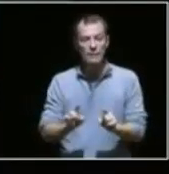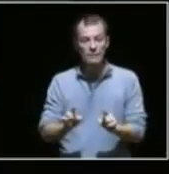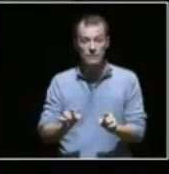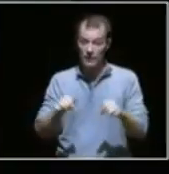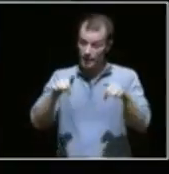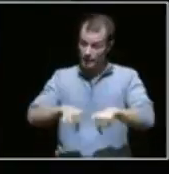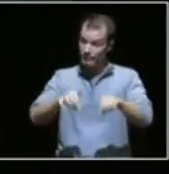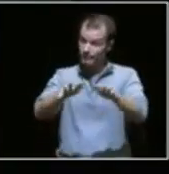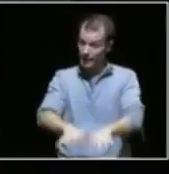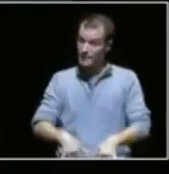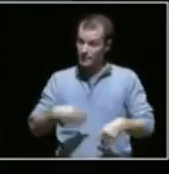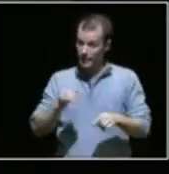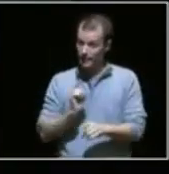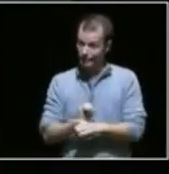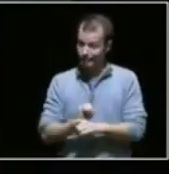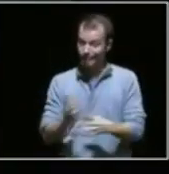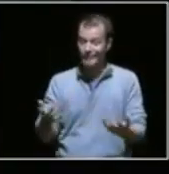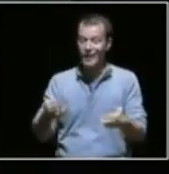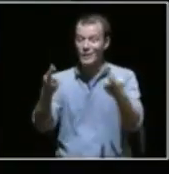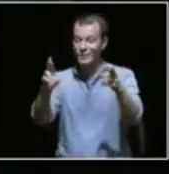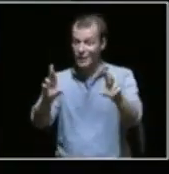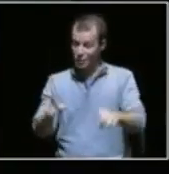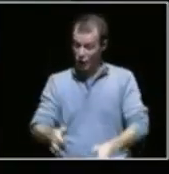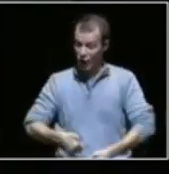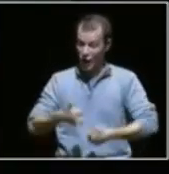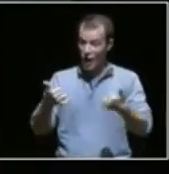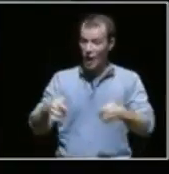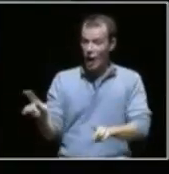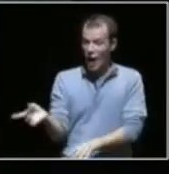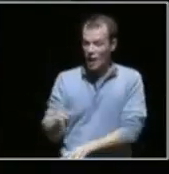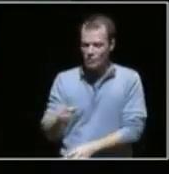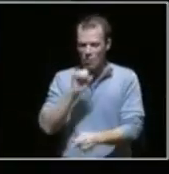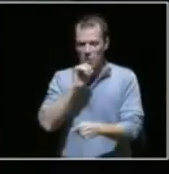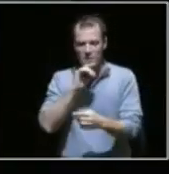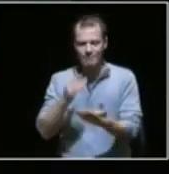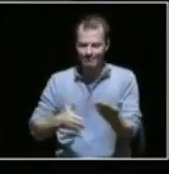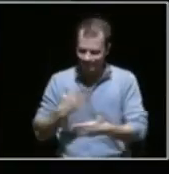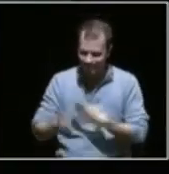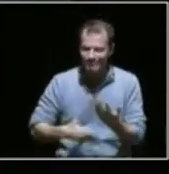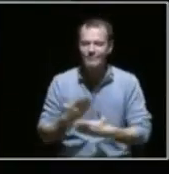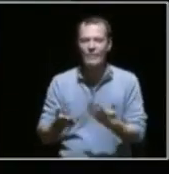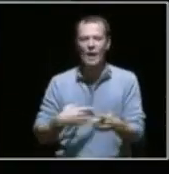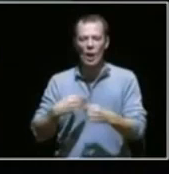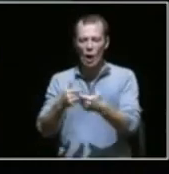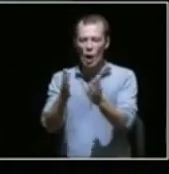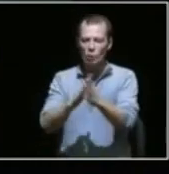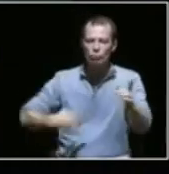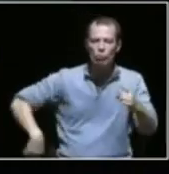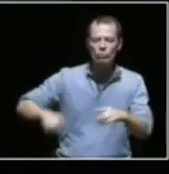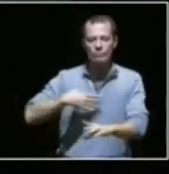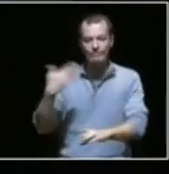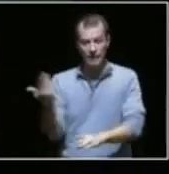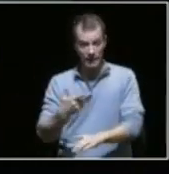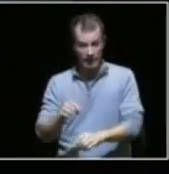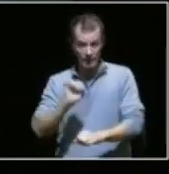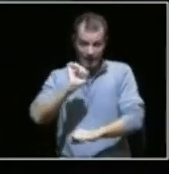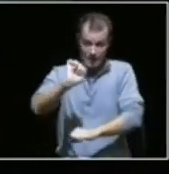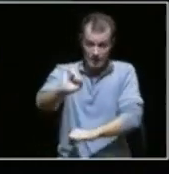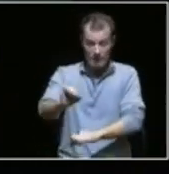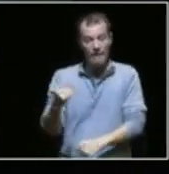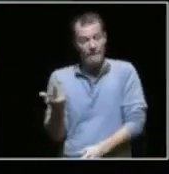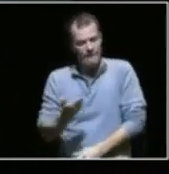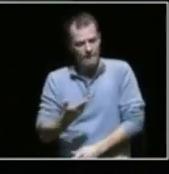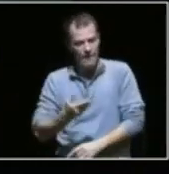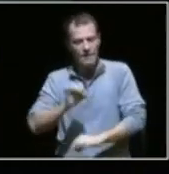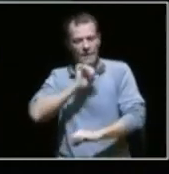por esta Assembleia. Deseja-se que Lisboa consiga agora contribuir para que todos tenham direito para si e para a sua família a uma